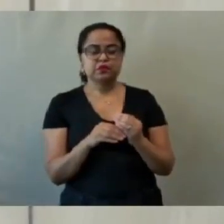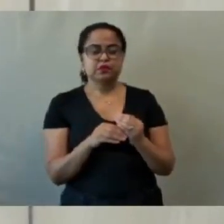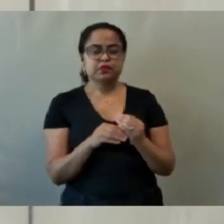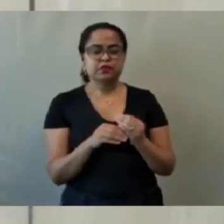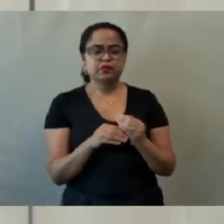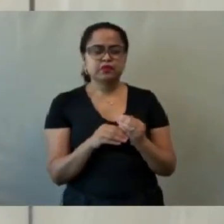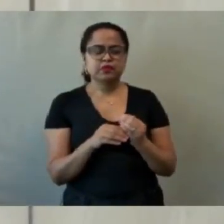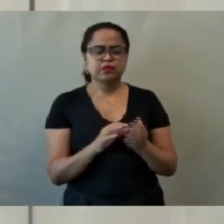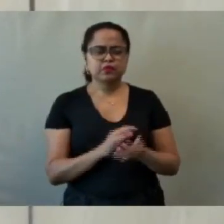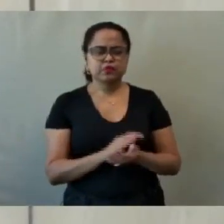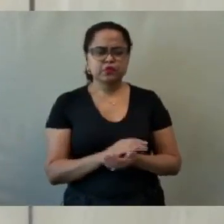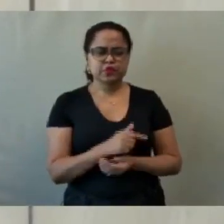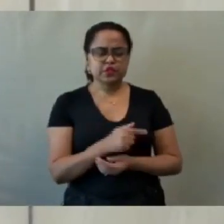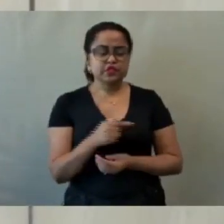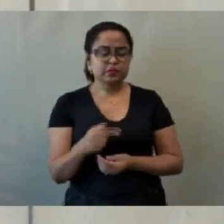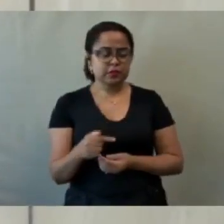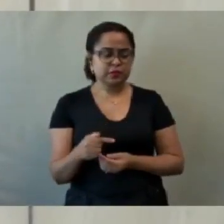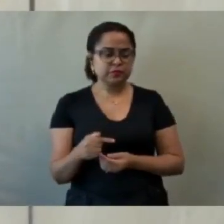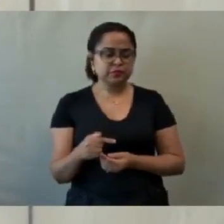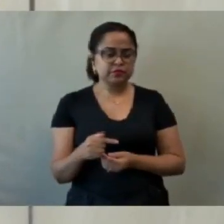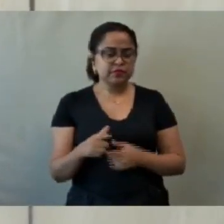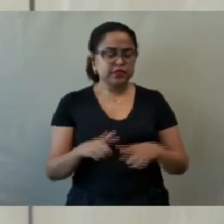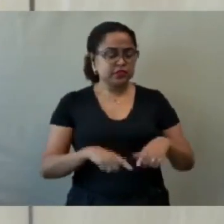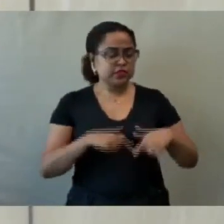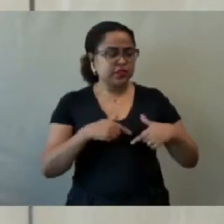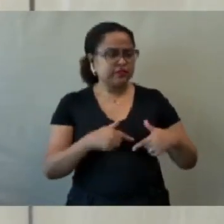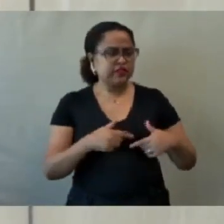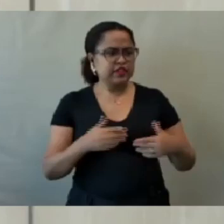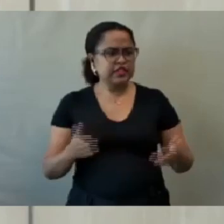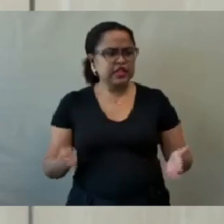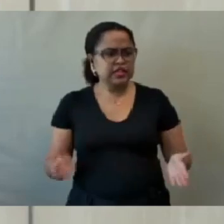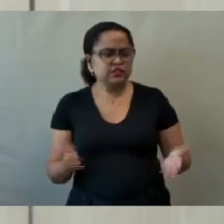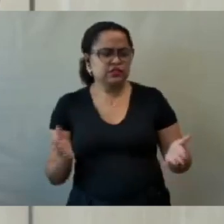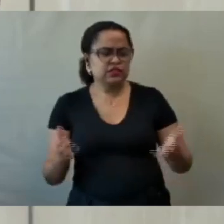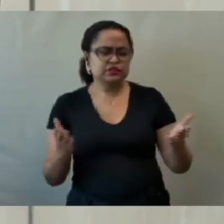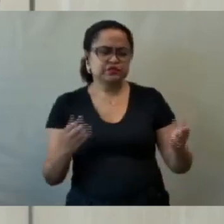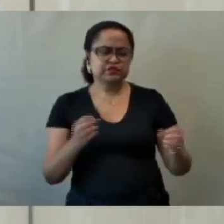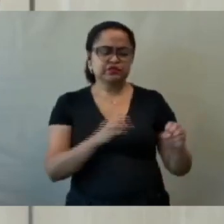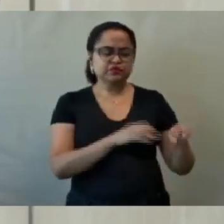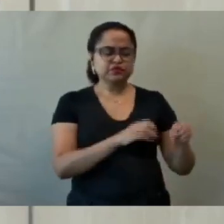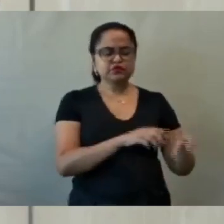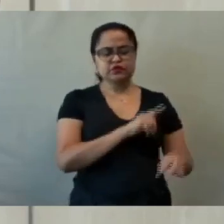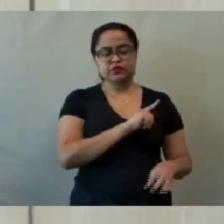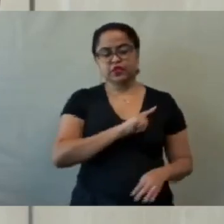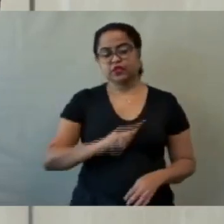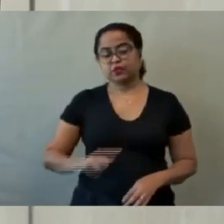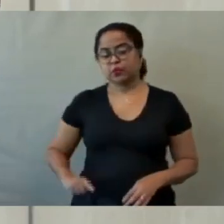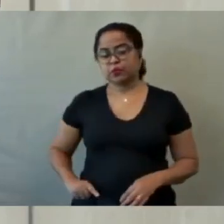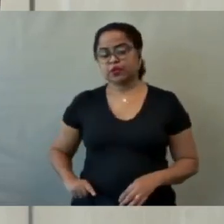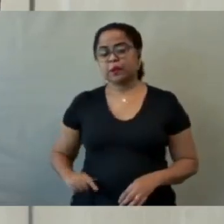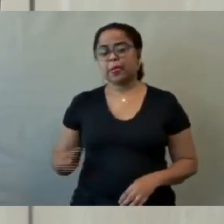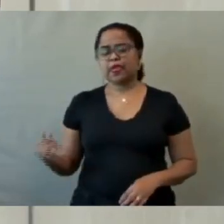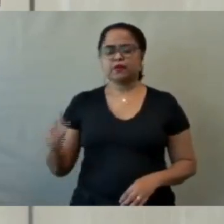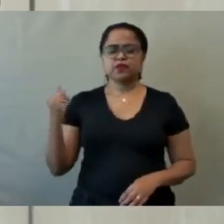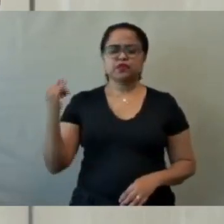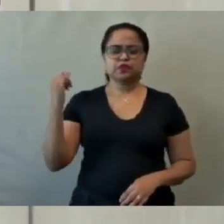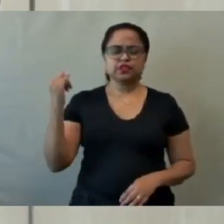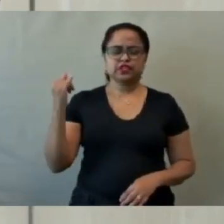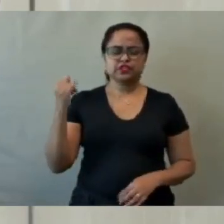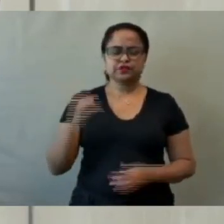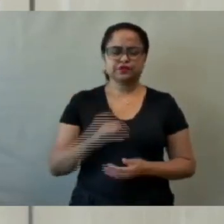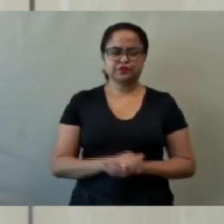de Defesa, né, e Promoção da Educação Pública, que, para a gente, eu acho que é fundamental. Eu